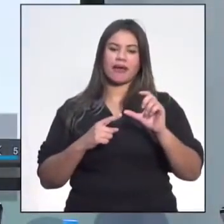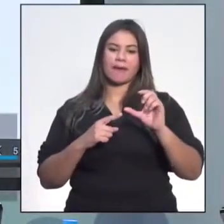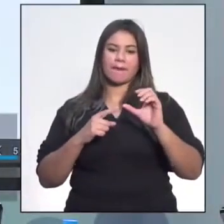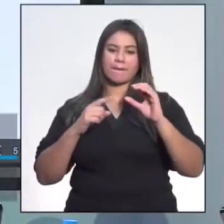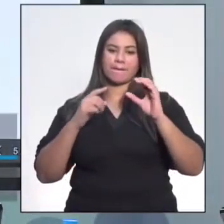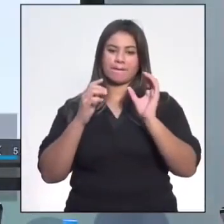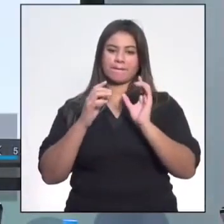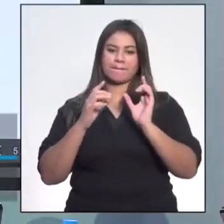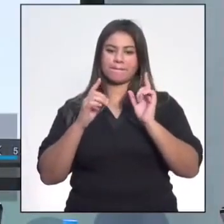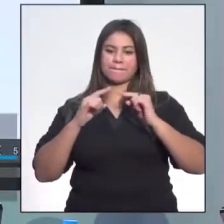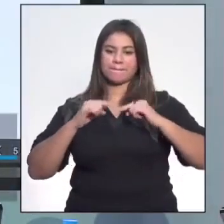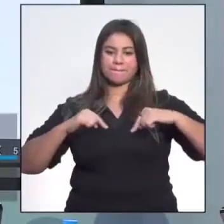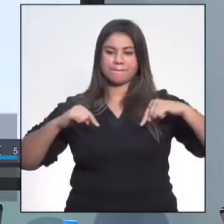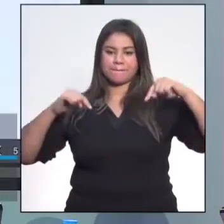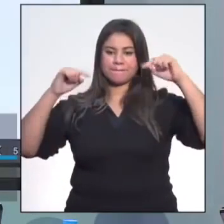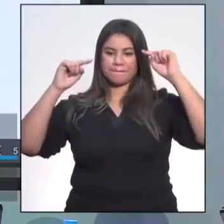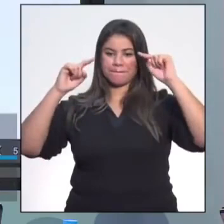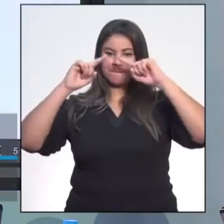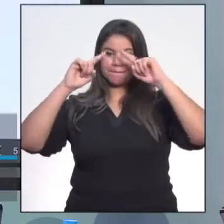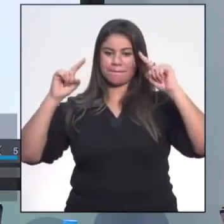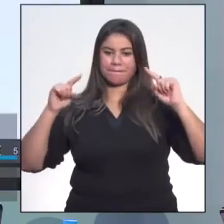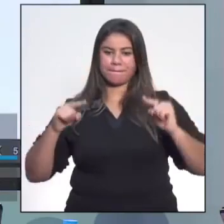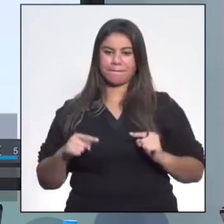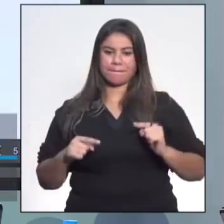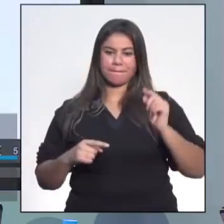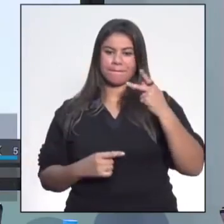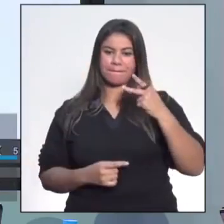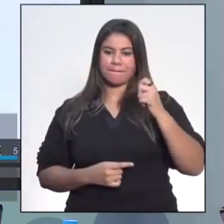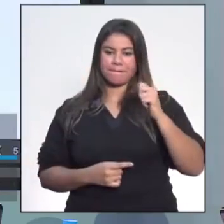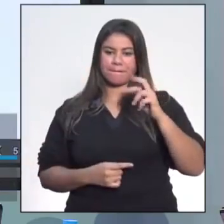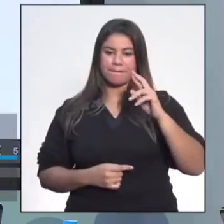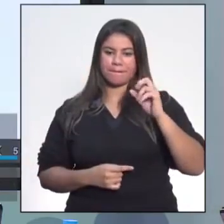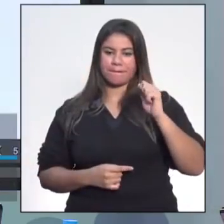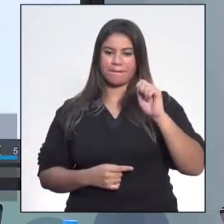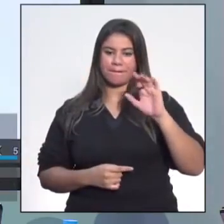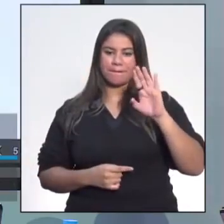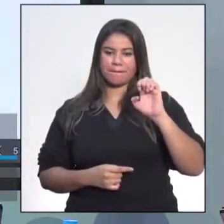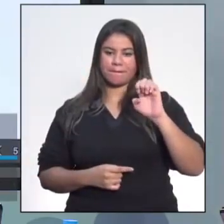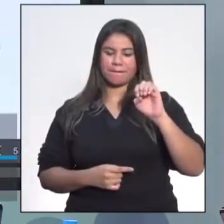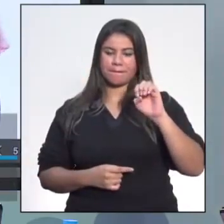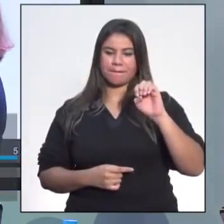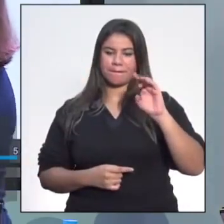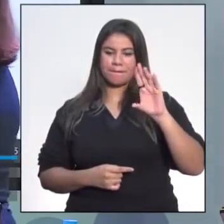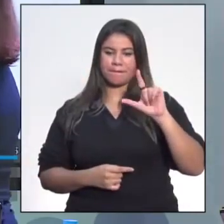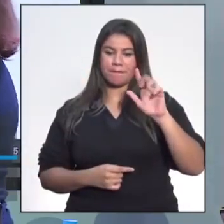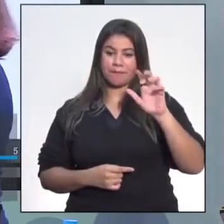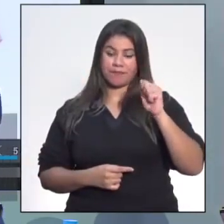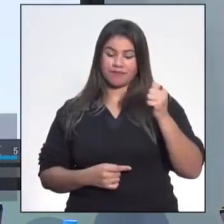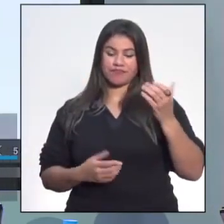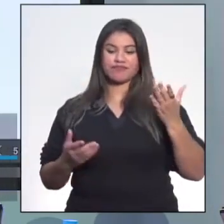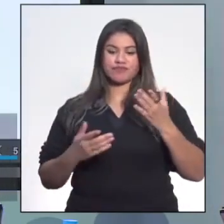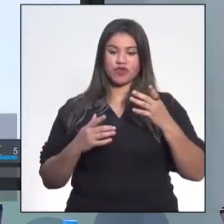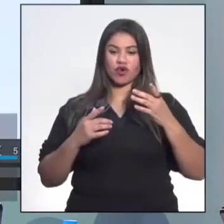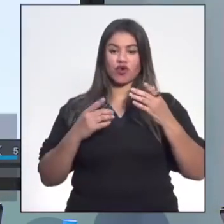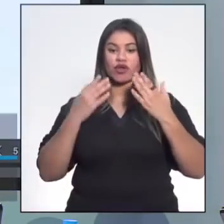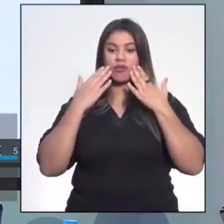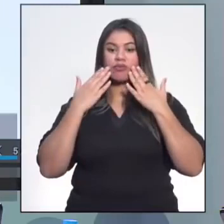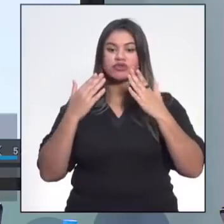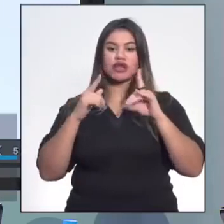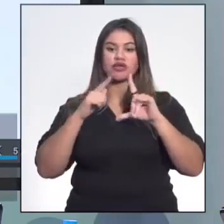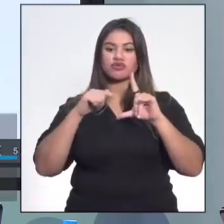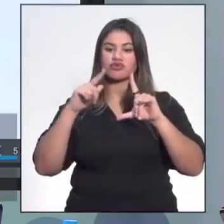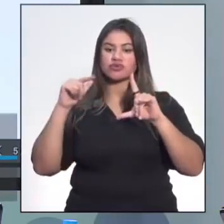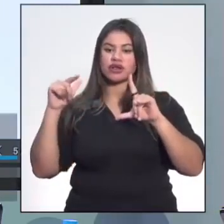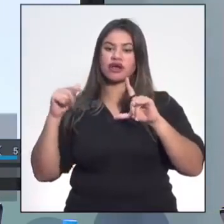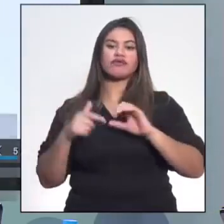vai acontecer de repetir o valor para ela poder ter essa simetria. Tudo bem? Então, vamos lá. Vamos marcar esses valores no gráfico. Então, menos 2 está ligado